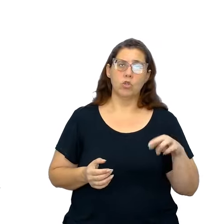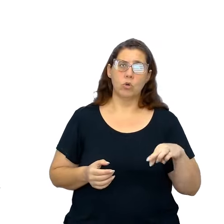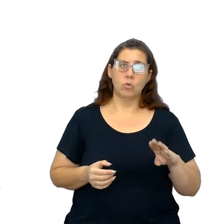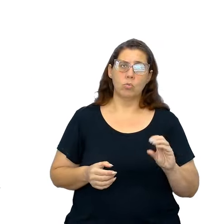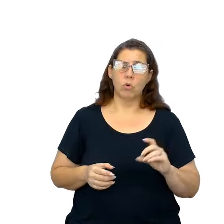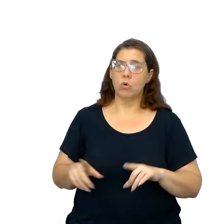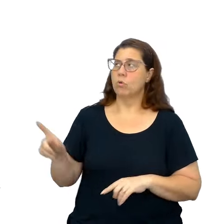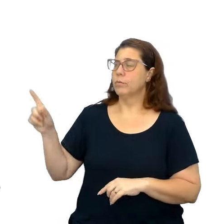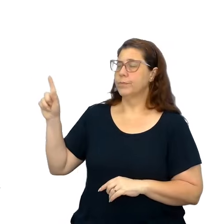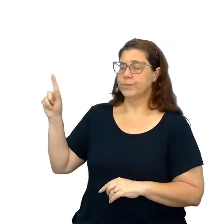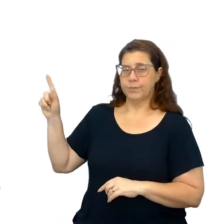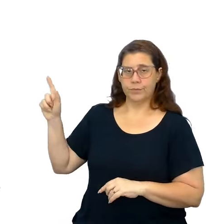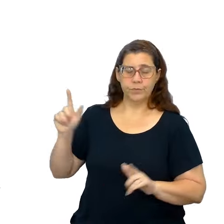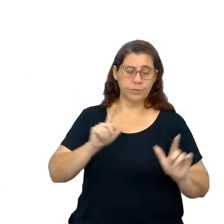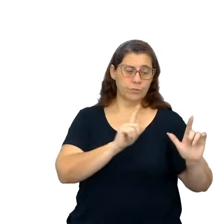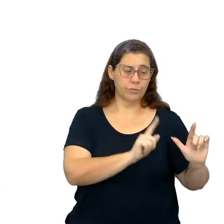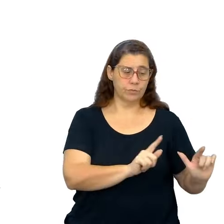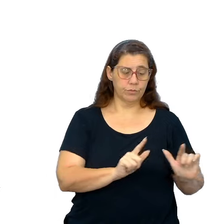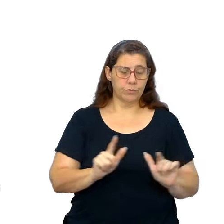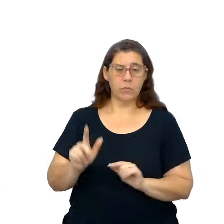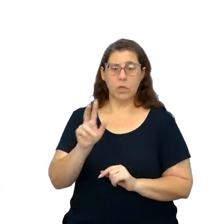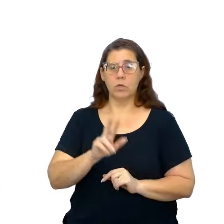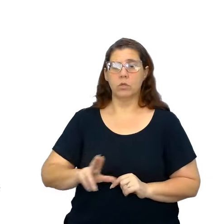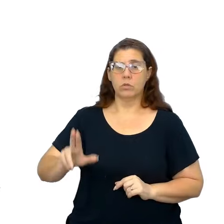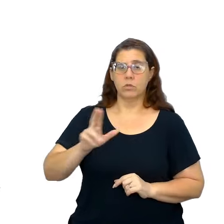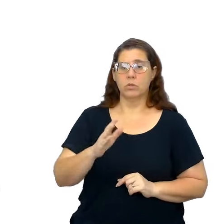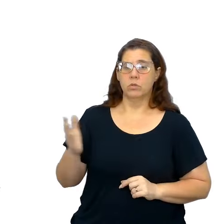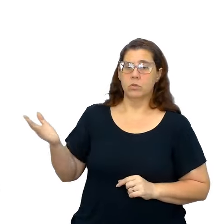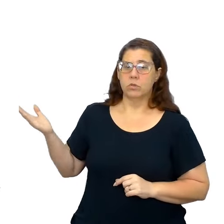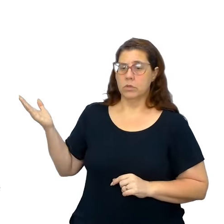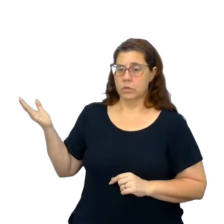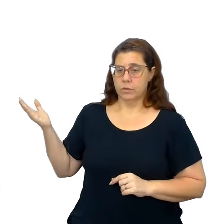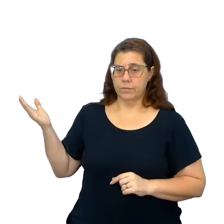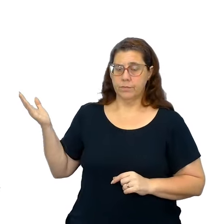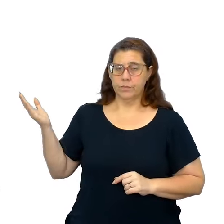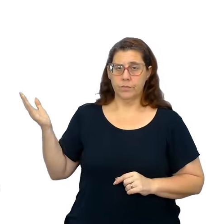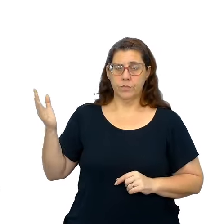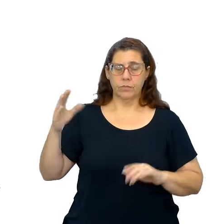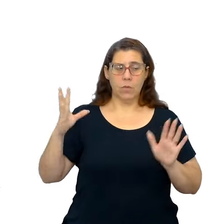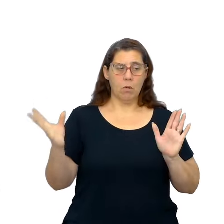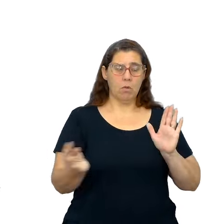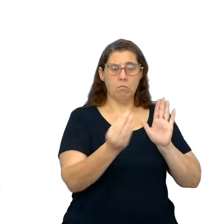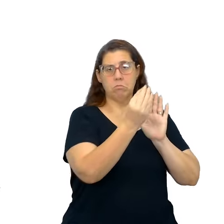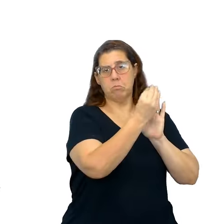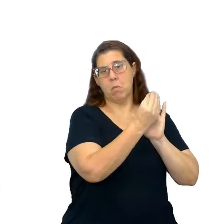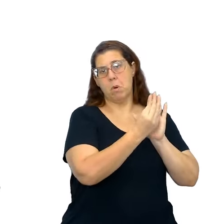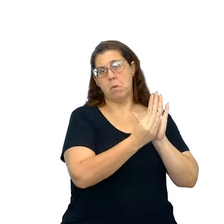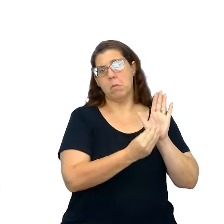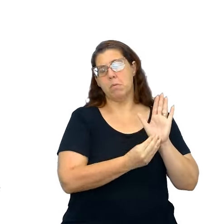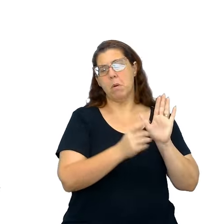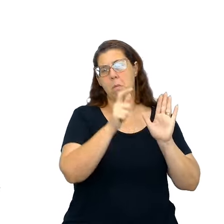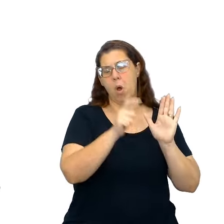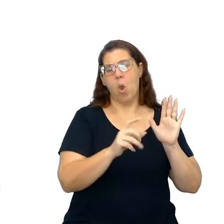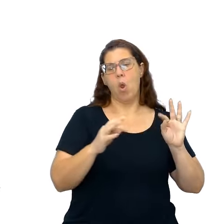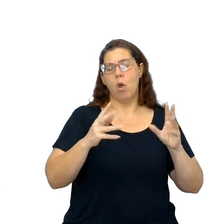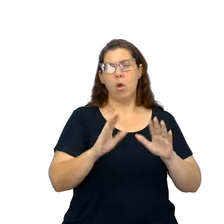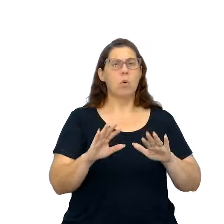fazendo um revestimento e eu estou utilizando um octógono e para preencher esse espaço, né?